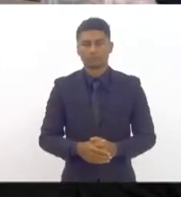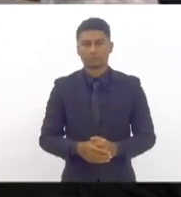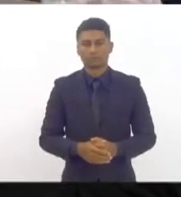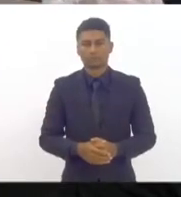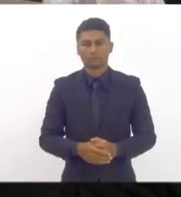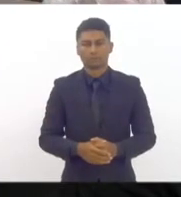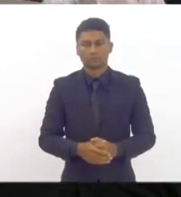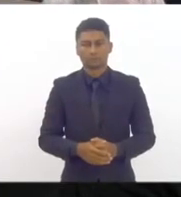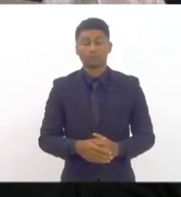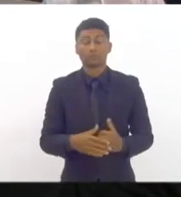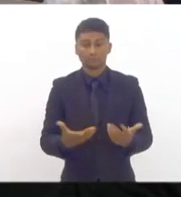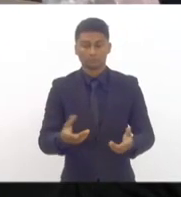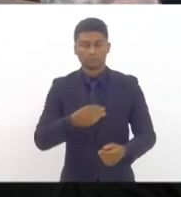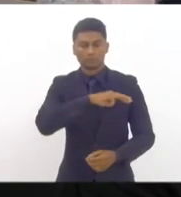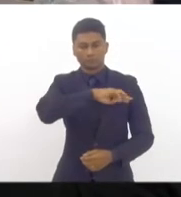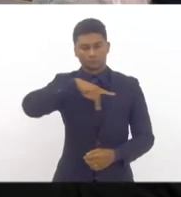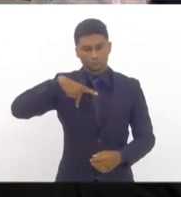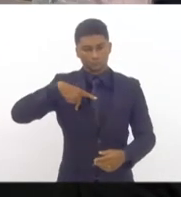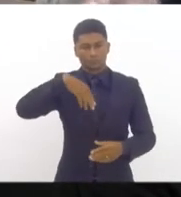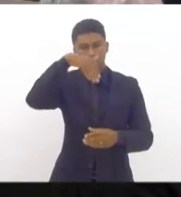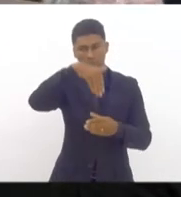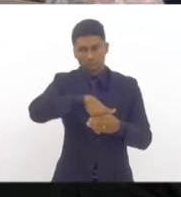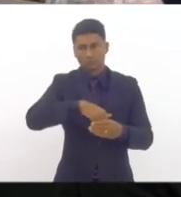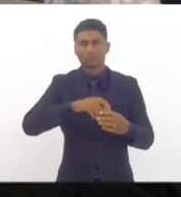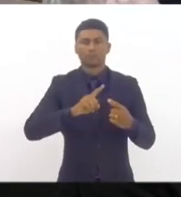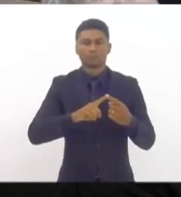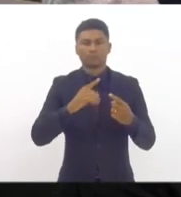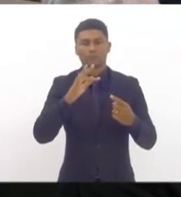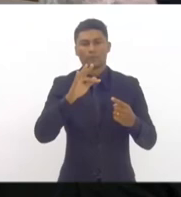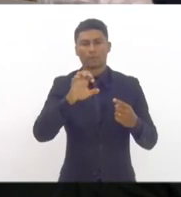O Ministério Público vota no Felipe